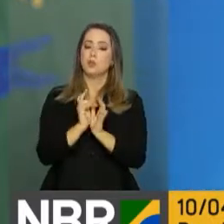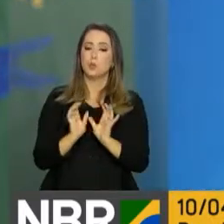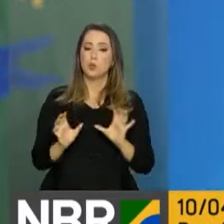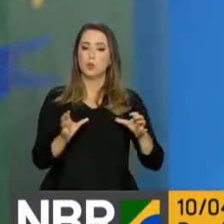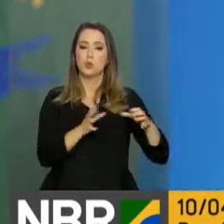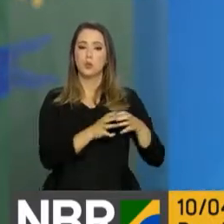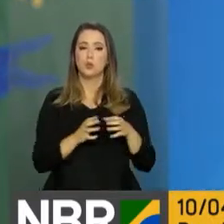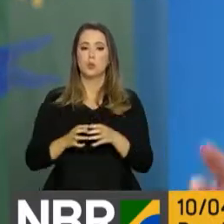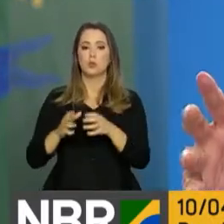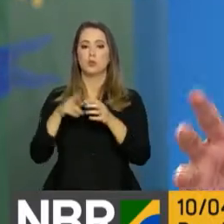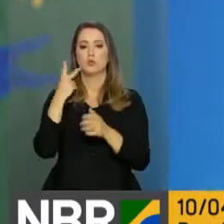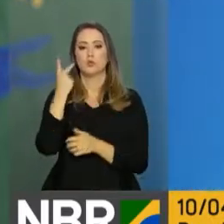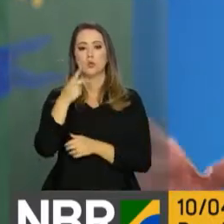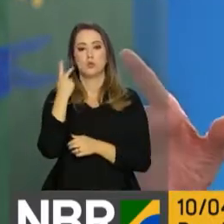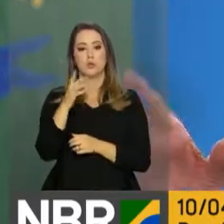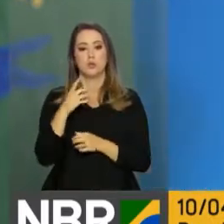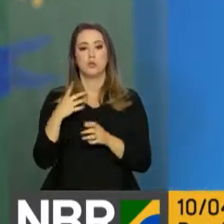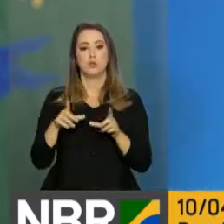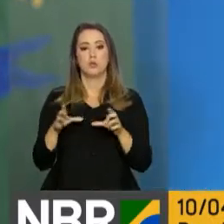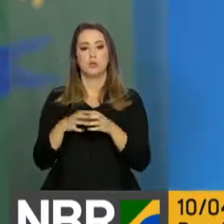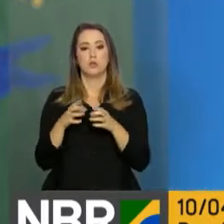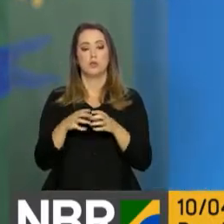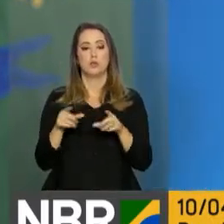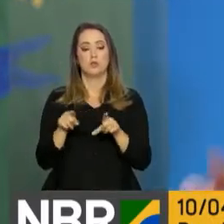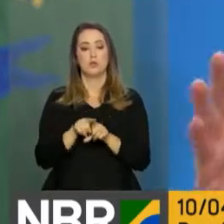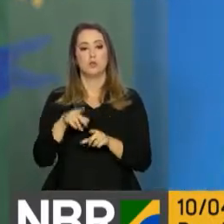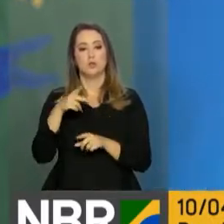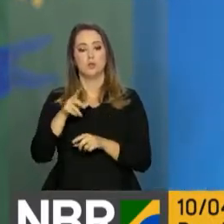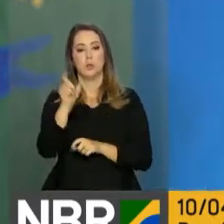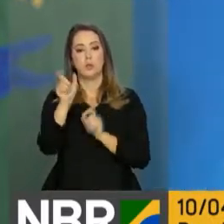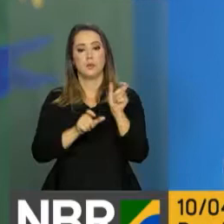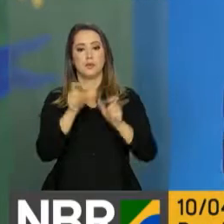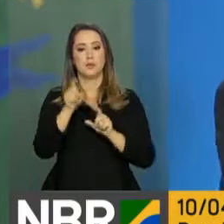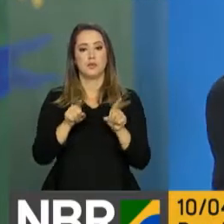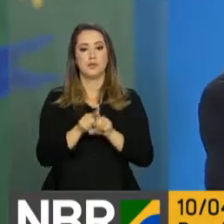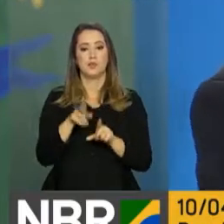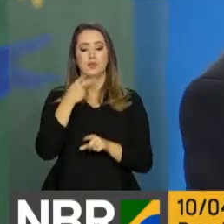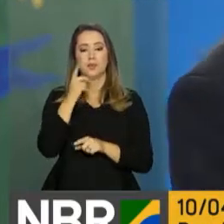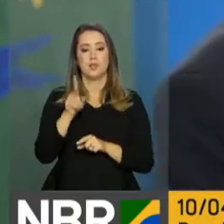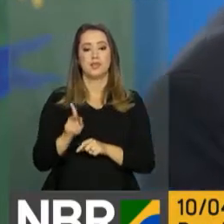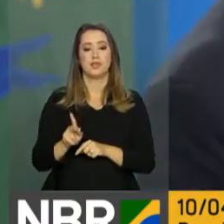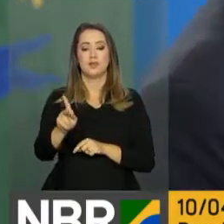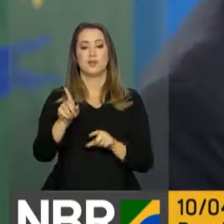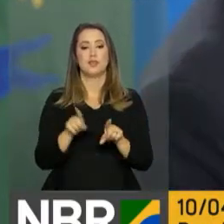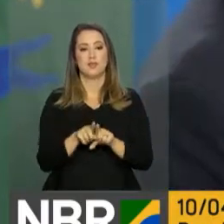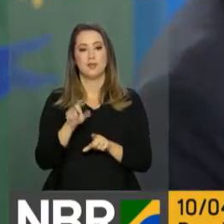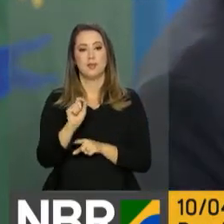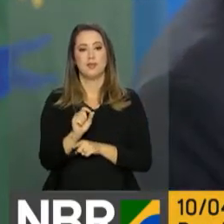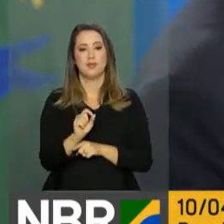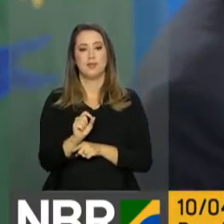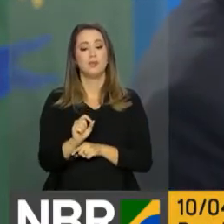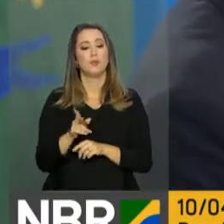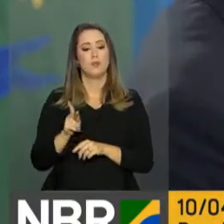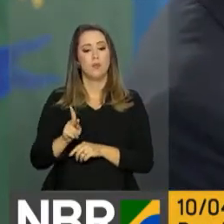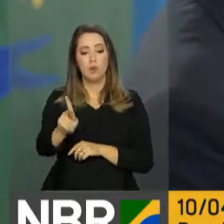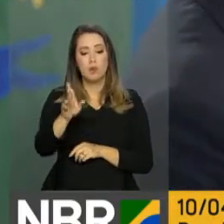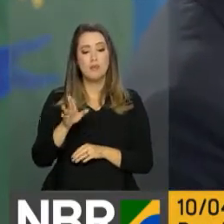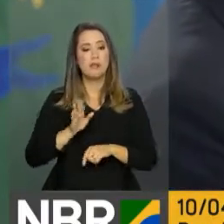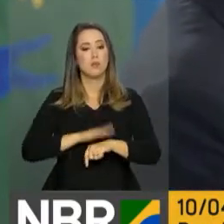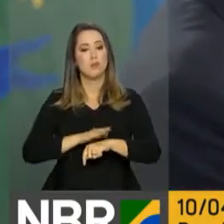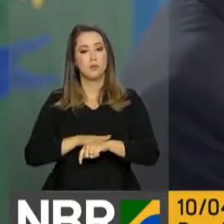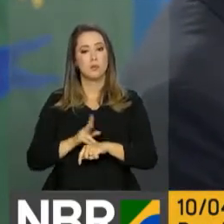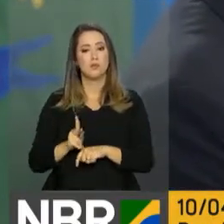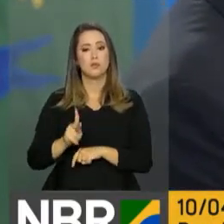composição político-partidária, congressual, porque eu tenho dito, redito, afirmado, reafirmado, e em todos os